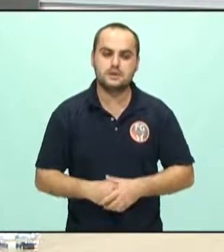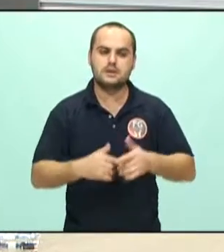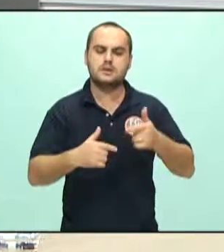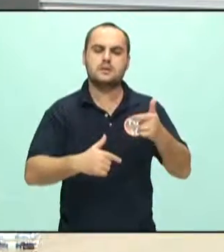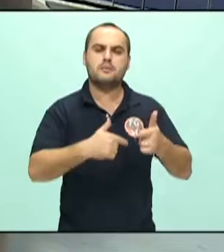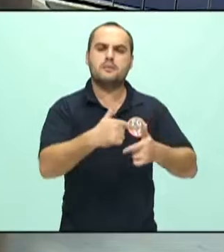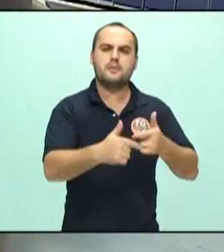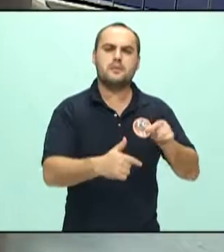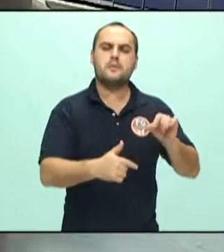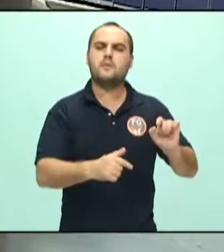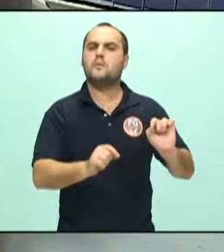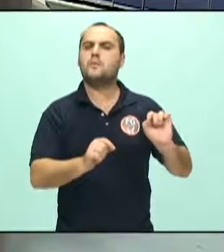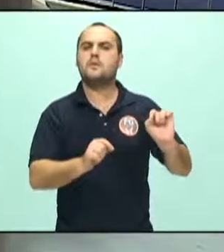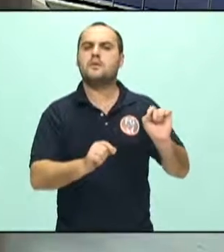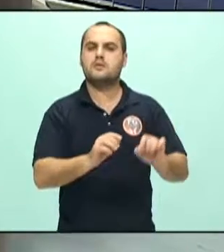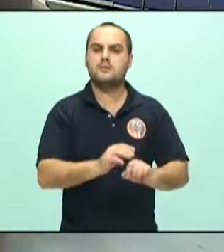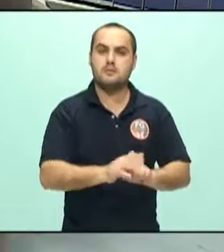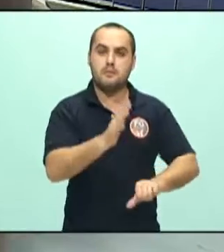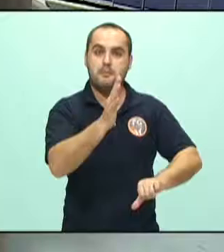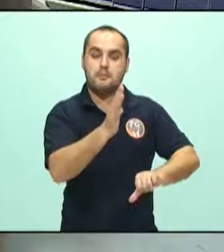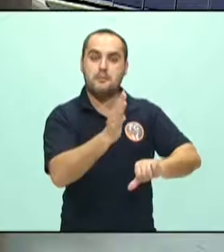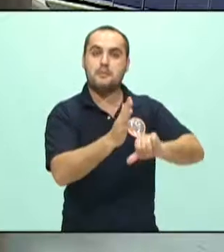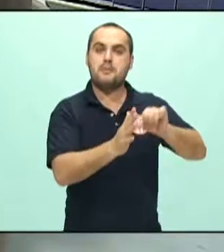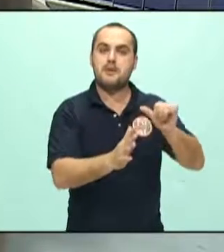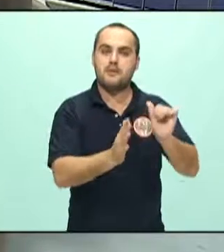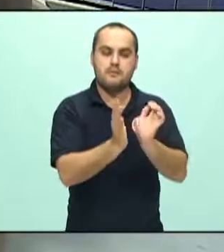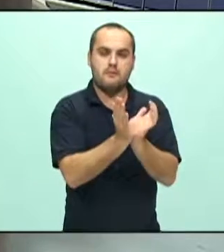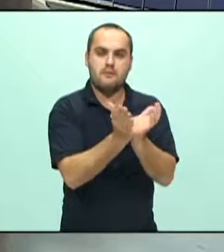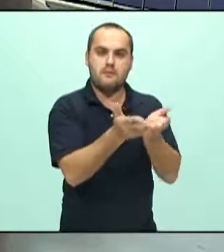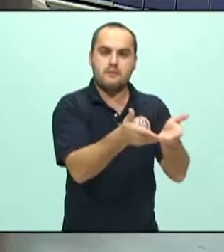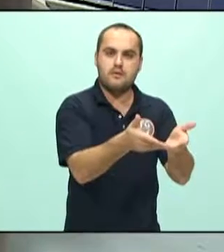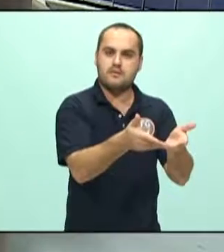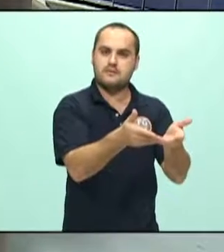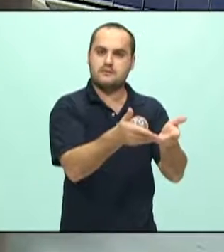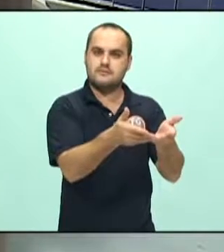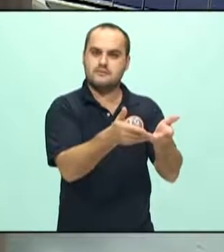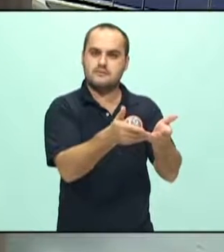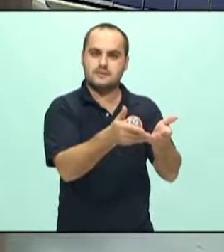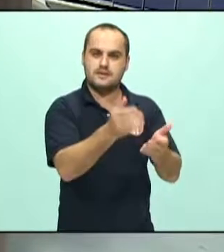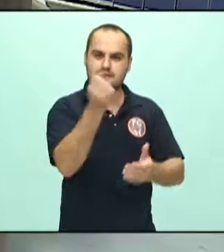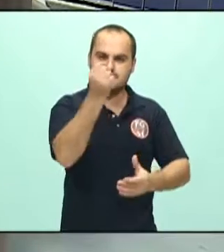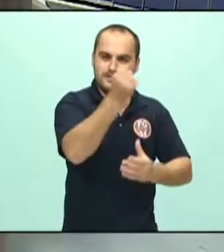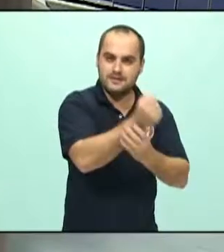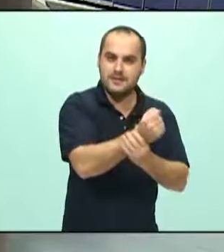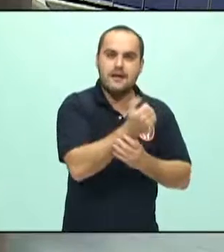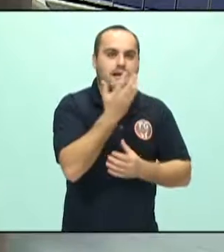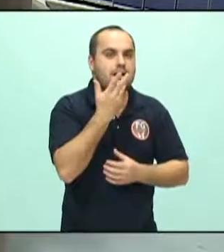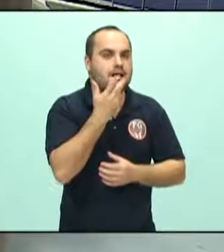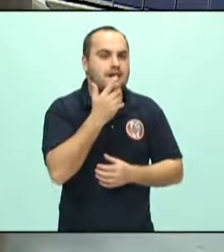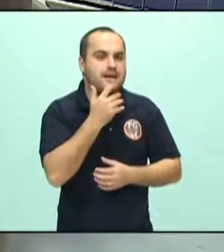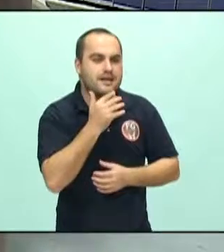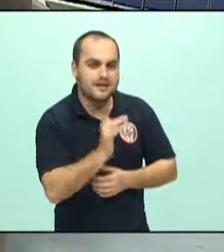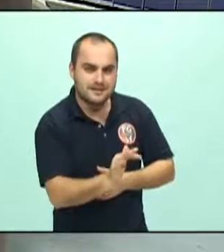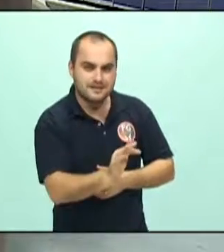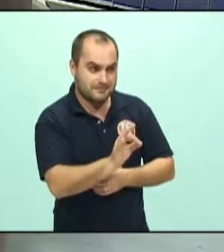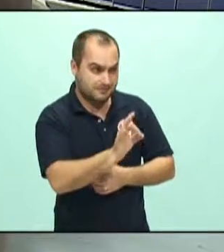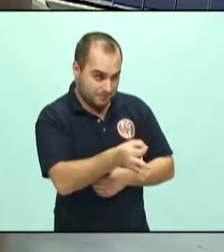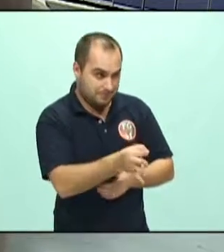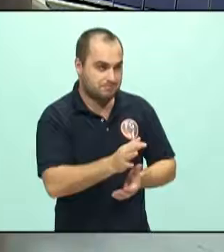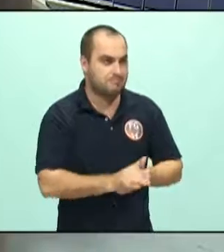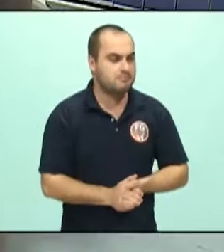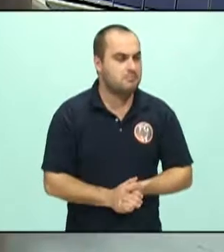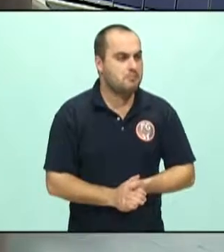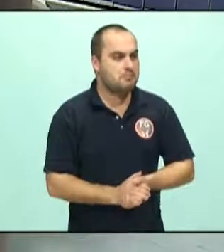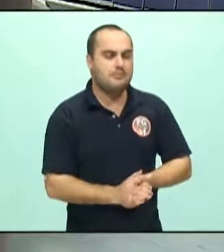primeiro fórum de sustentabilidade que diz o primeiro fórum kits de sustentabilidade conta pra gente